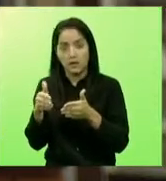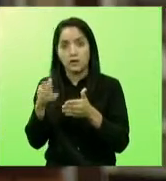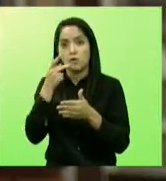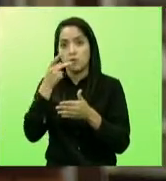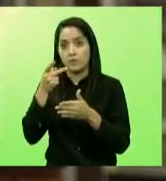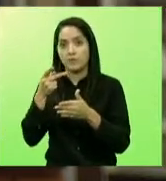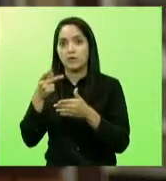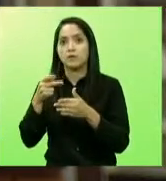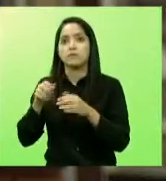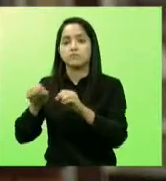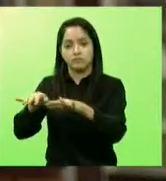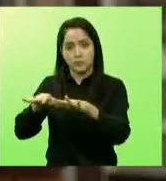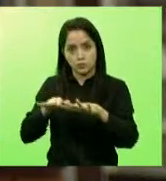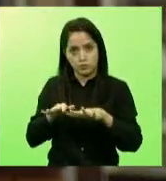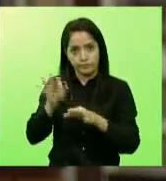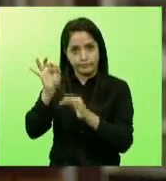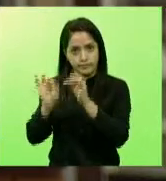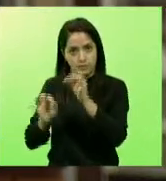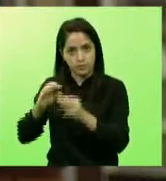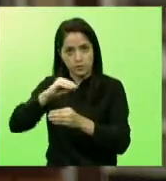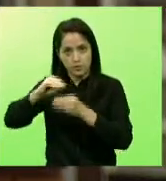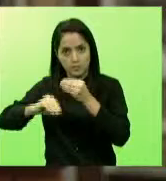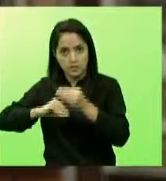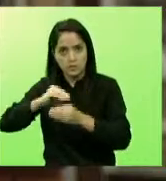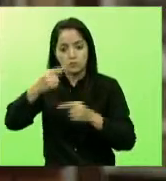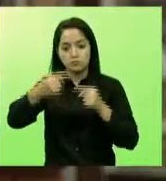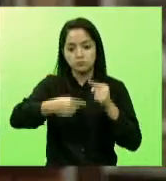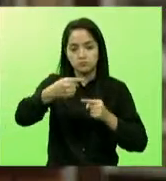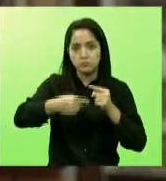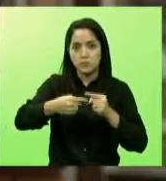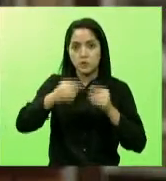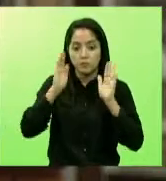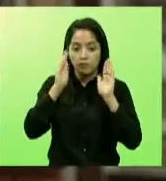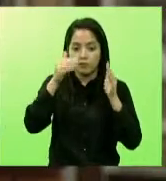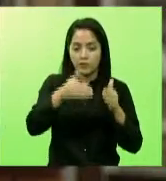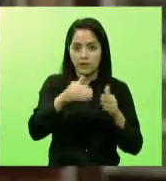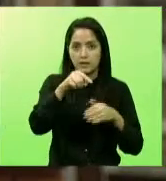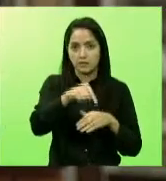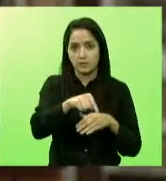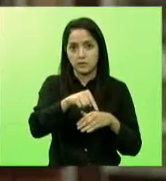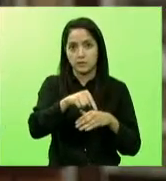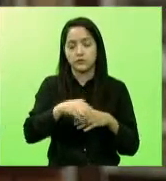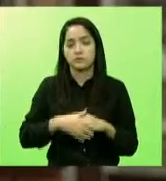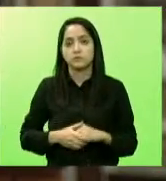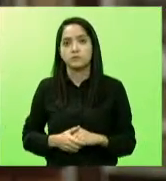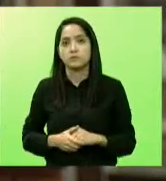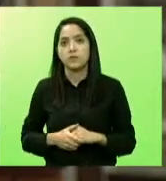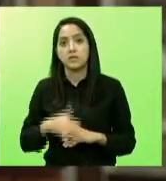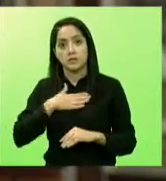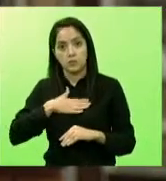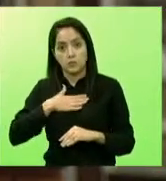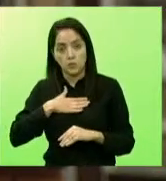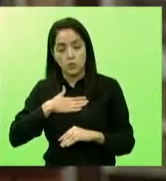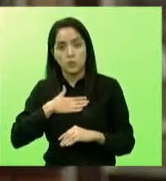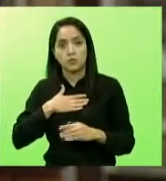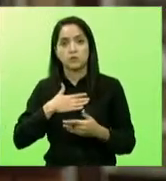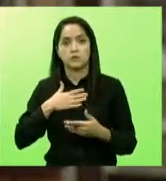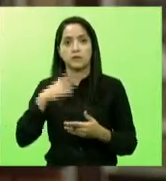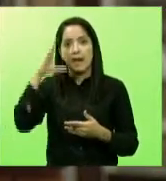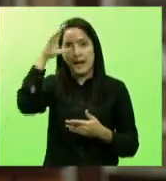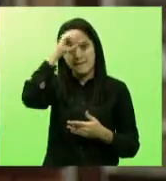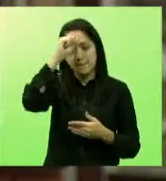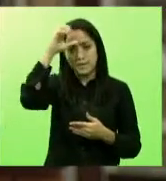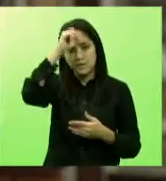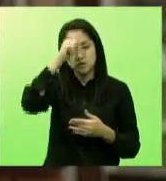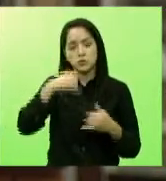disse, é um tribunal misto, política, né? E eu vou me prender naquilo que é política, que eu gosto, aprendi a gostar muito,